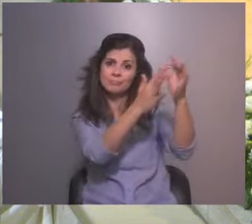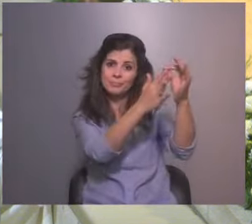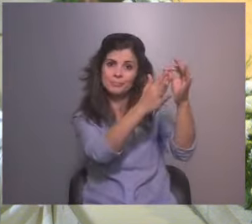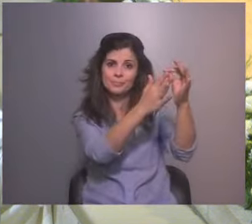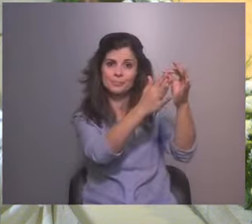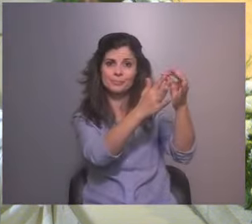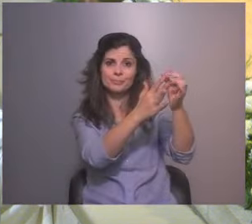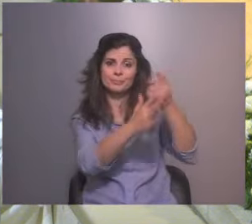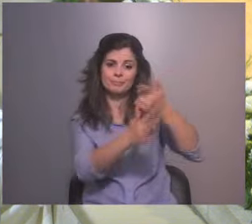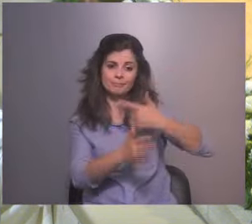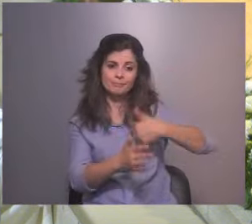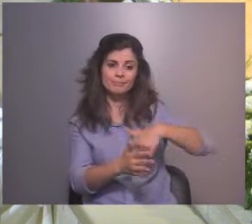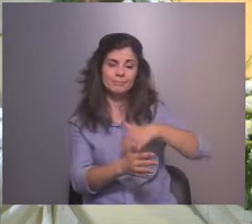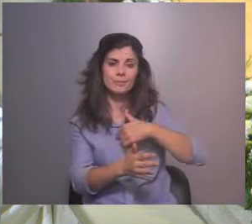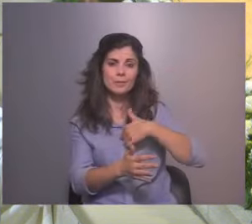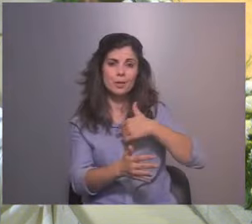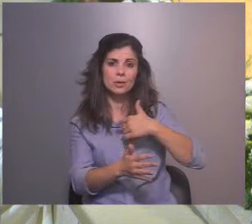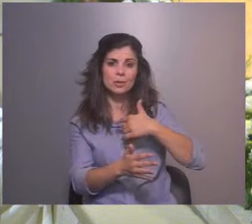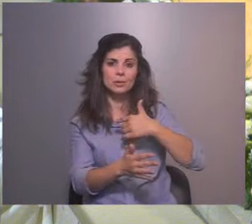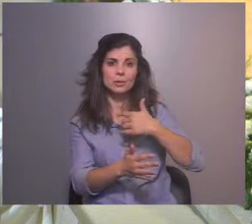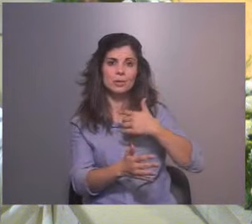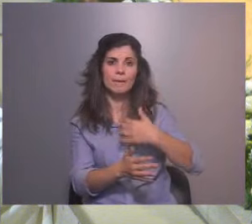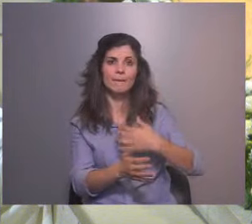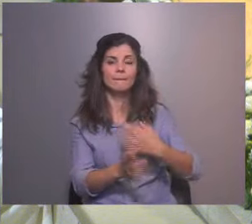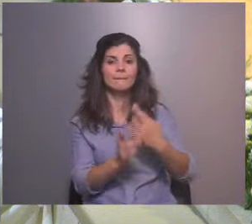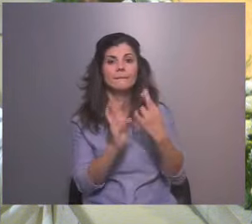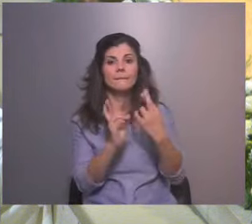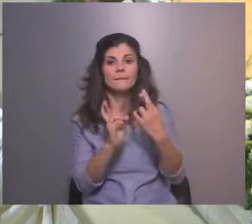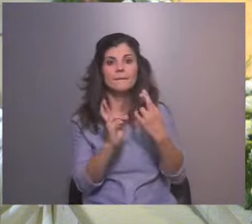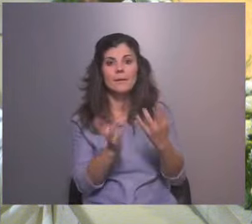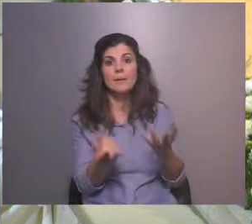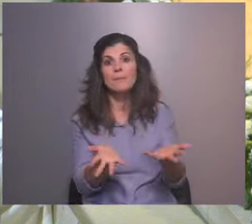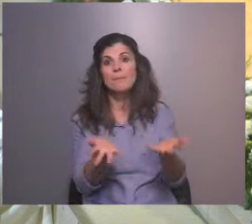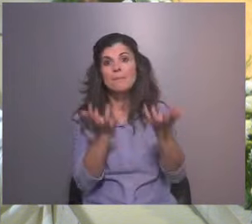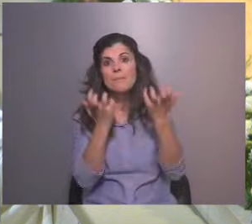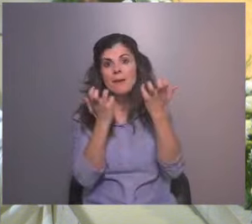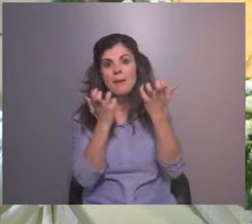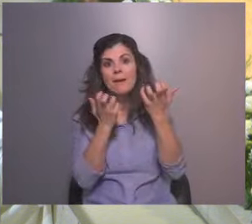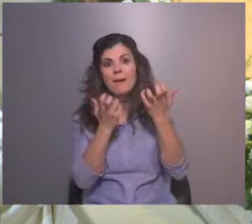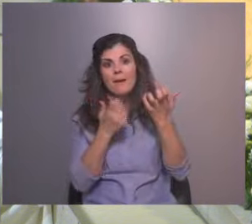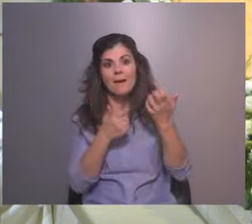ao coração de Deus.